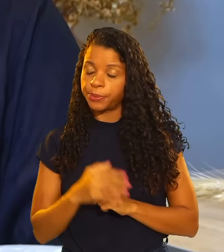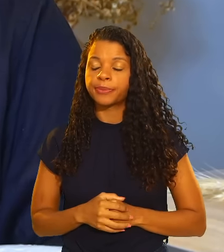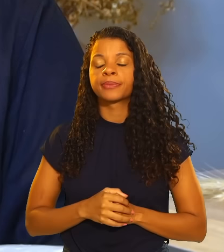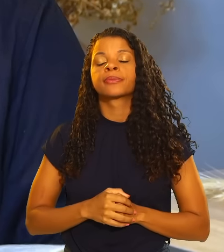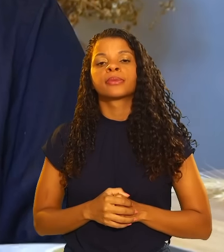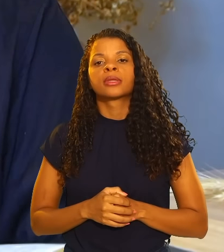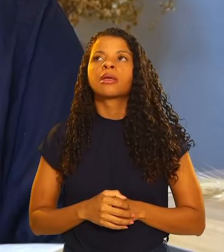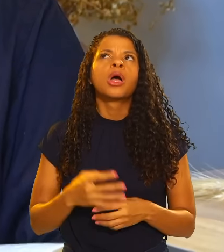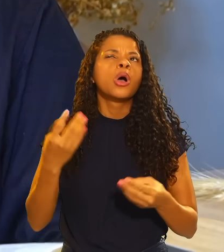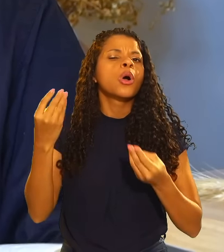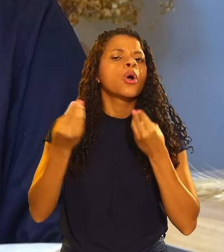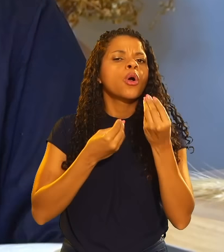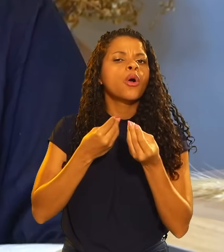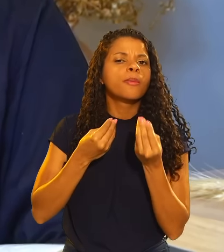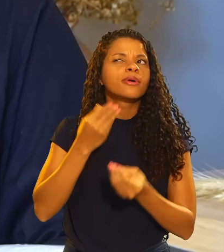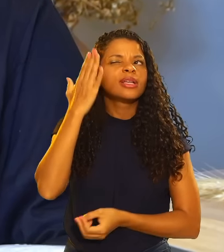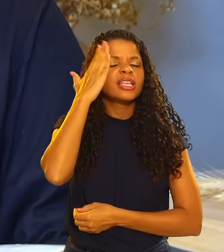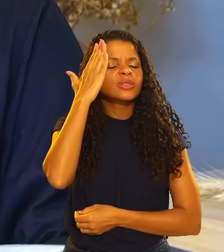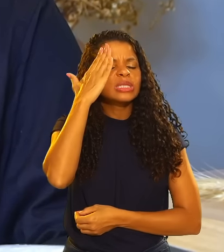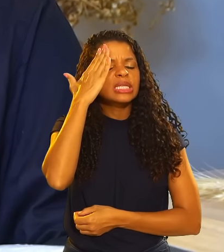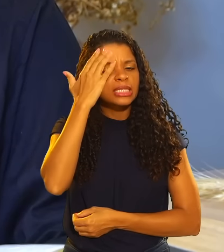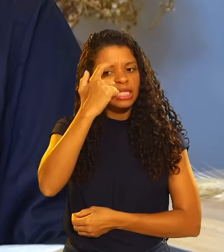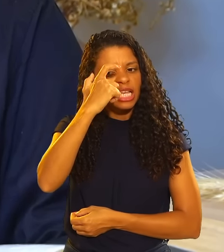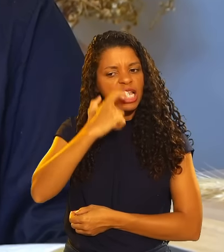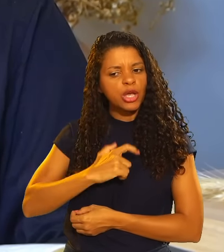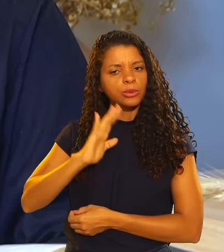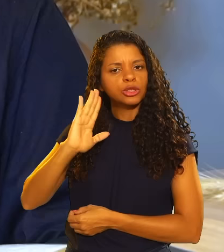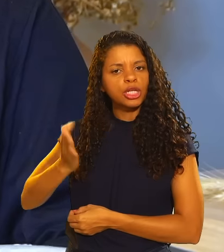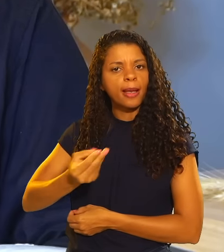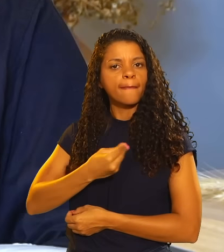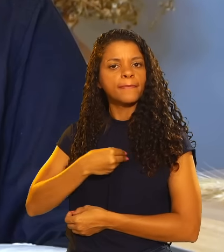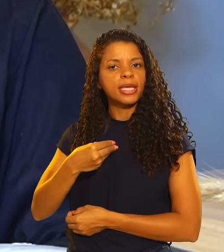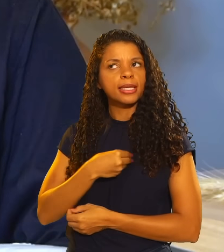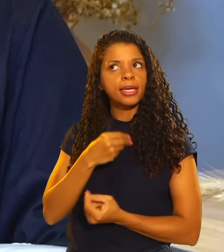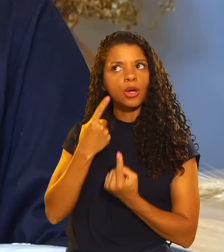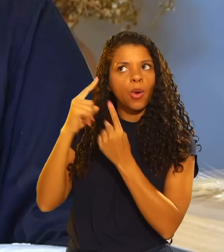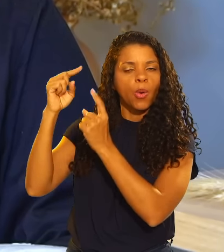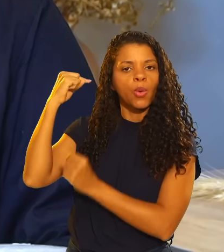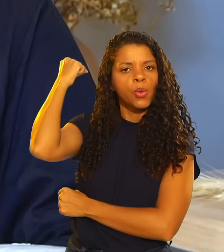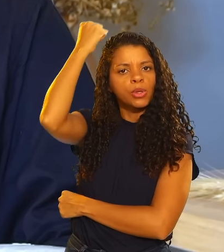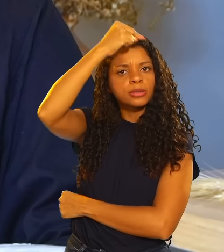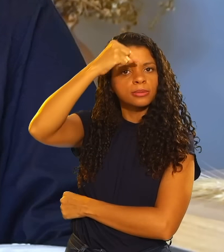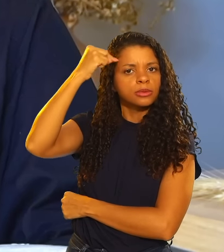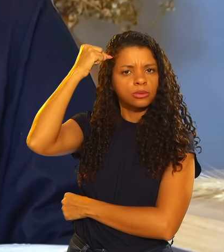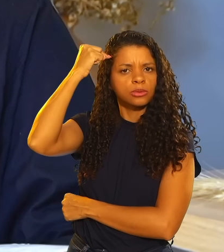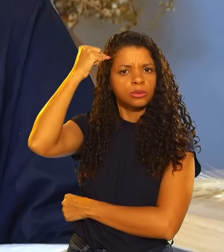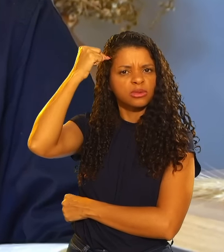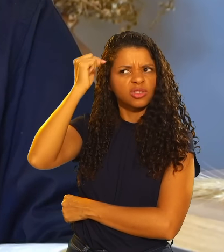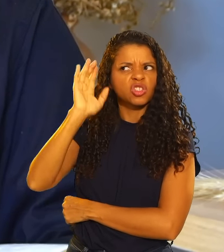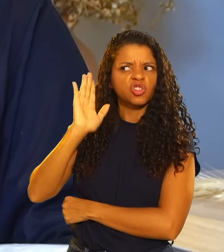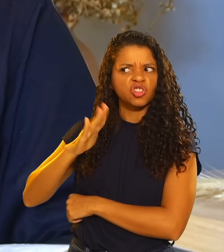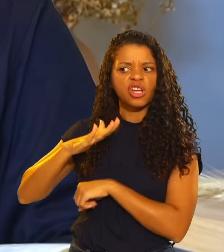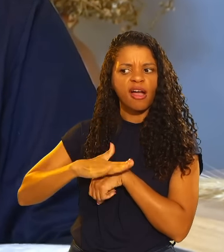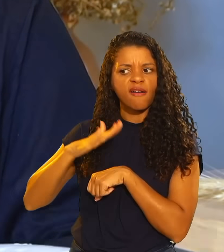eu já pequei contra o Espírito Santo, se eu já cometi o pecado imperdoável? E aqui, meu querido amigo, deixa eu te